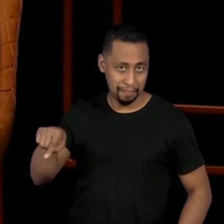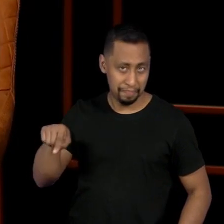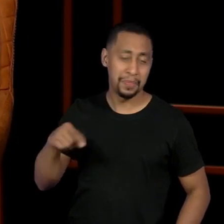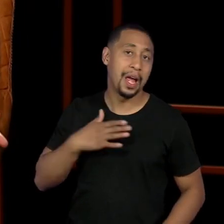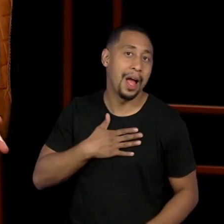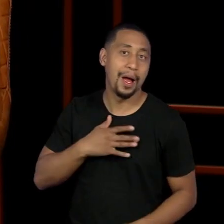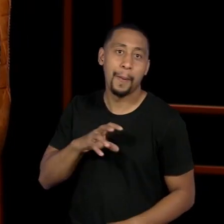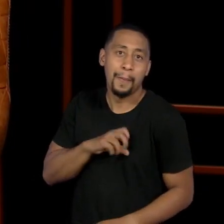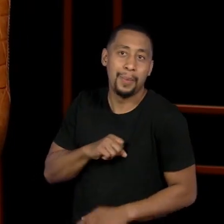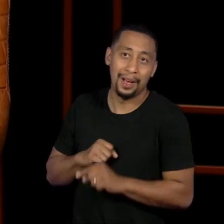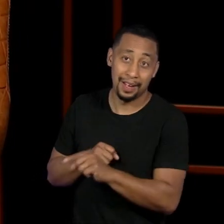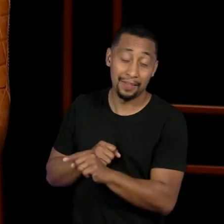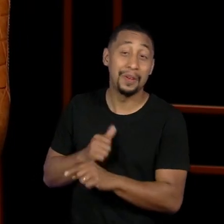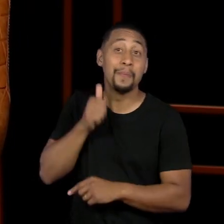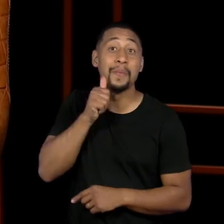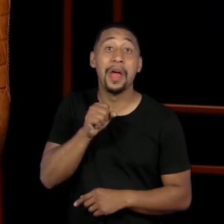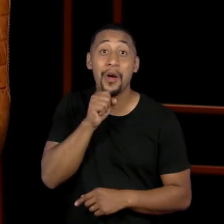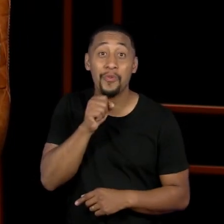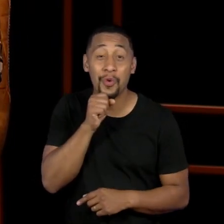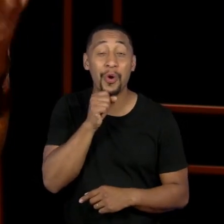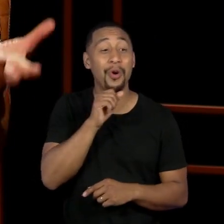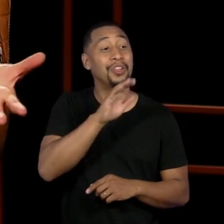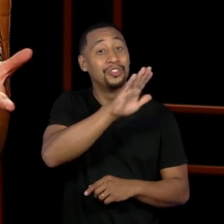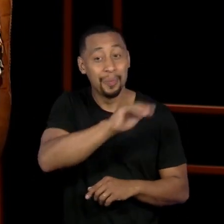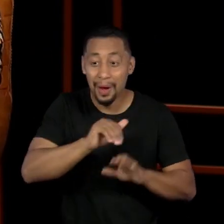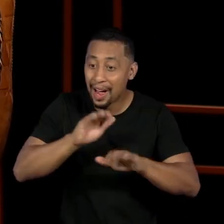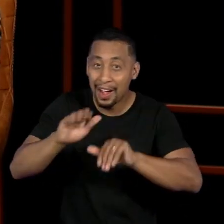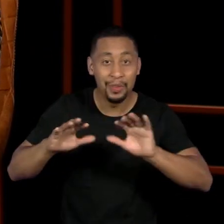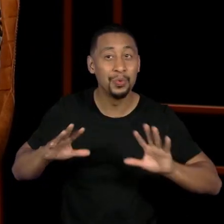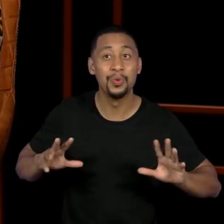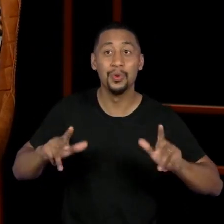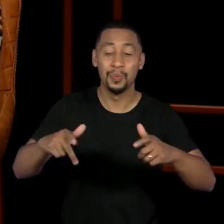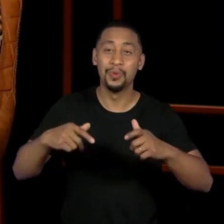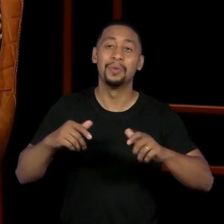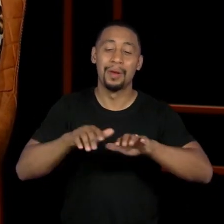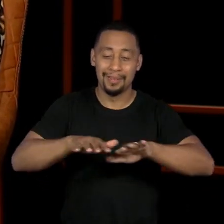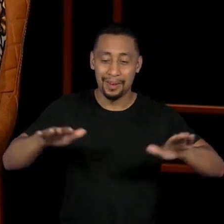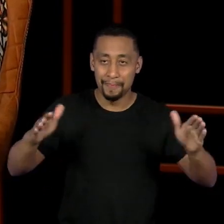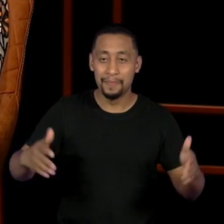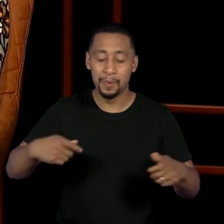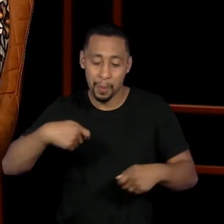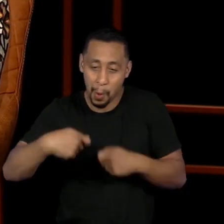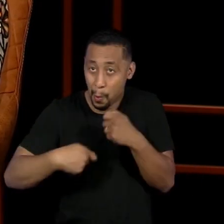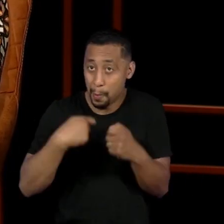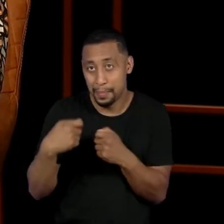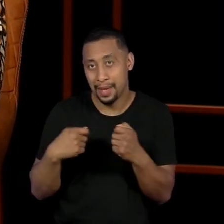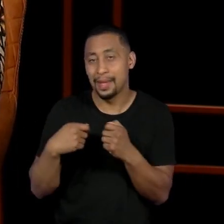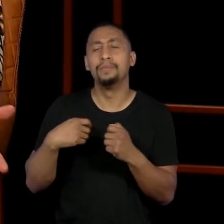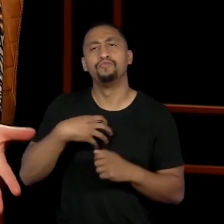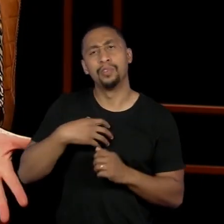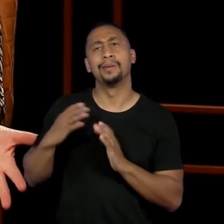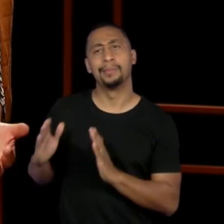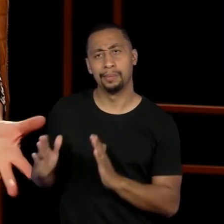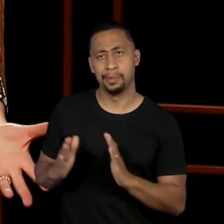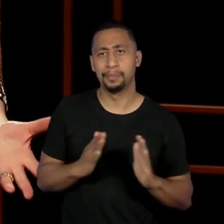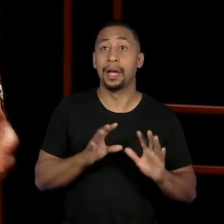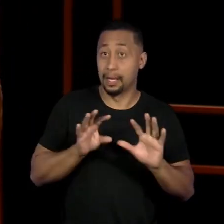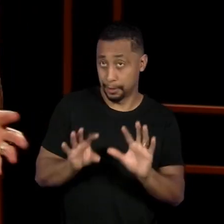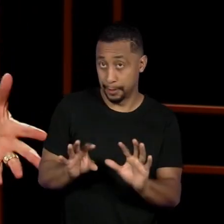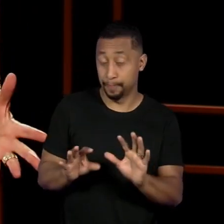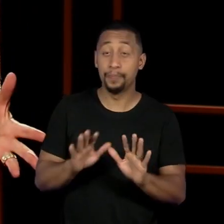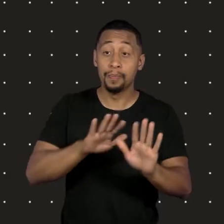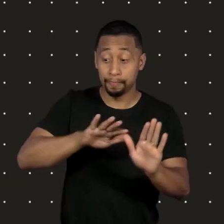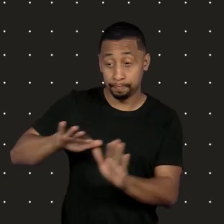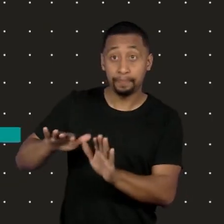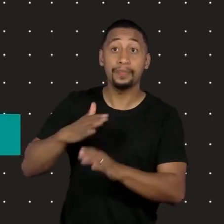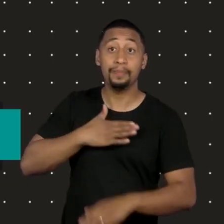para nos chamar para o almoço. Portanto, havia todos esses rituais. Já o meu pai era poeta, escritor, e a